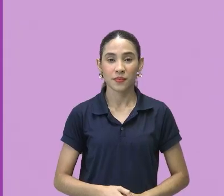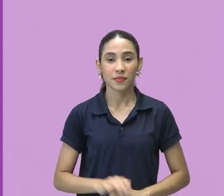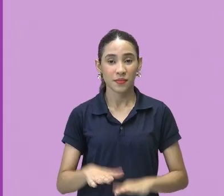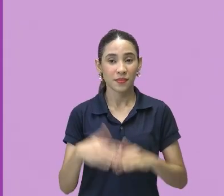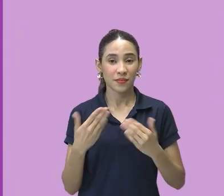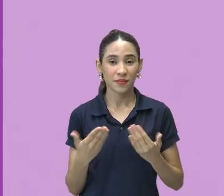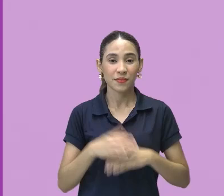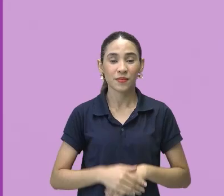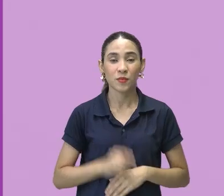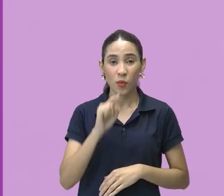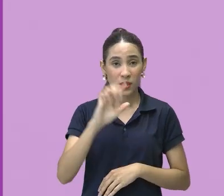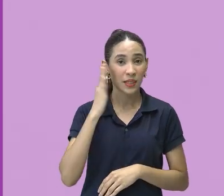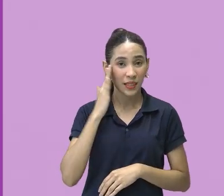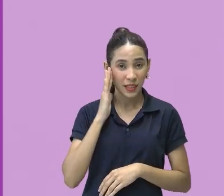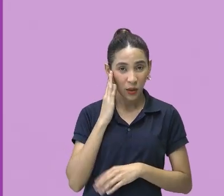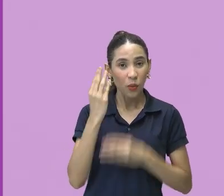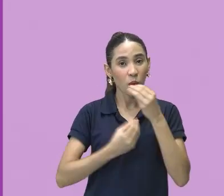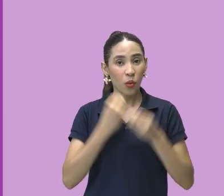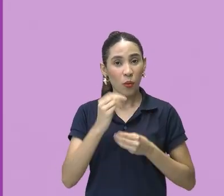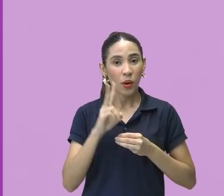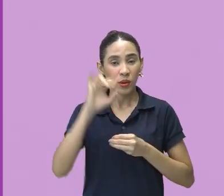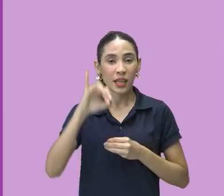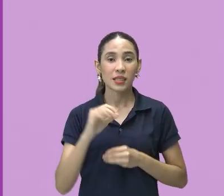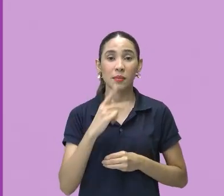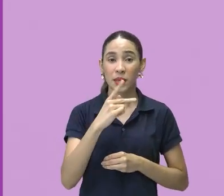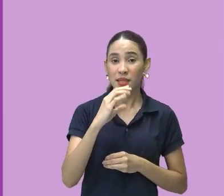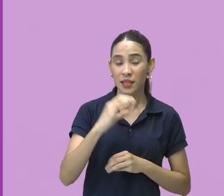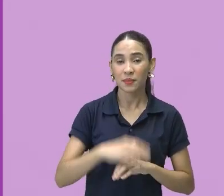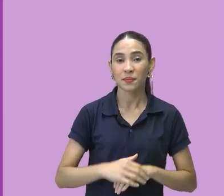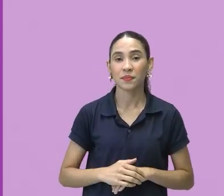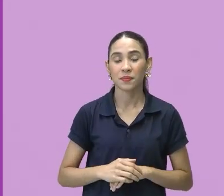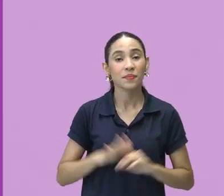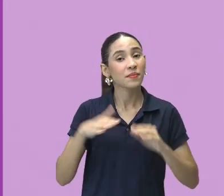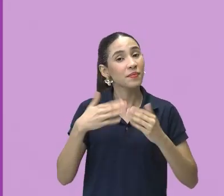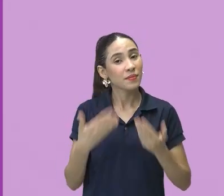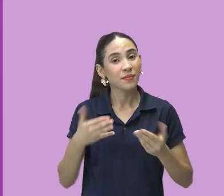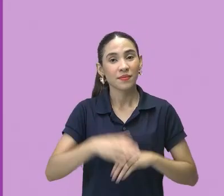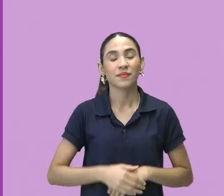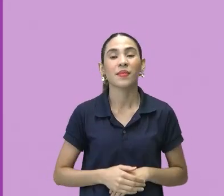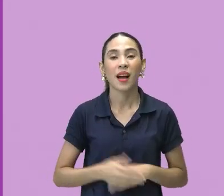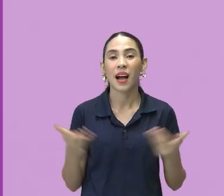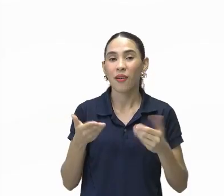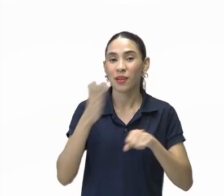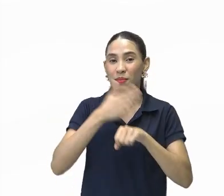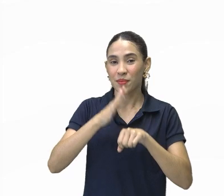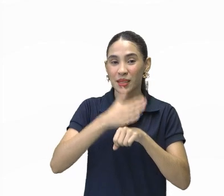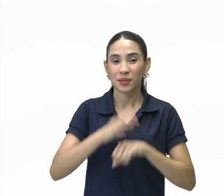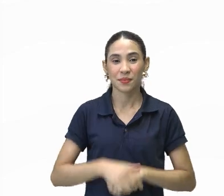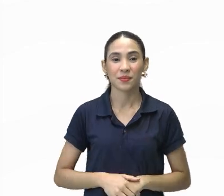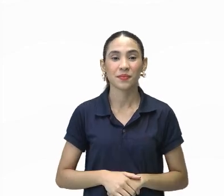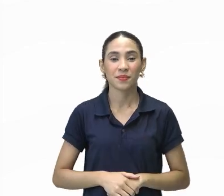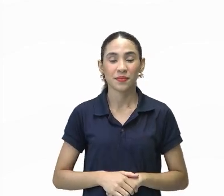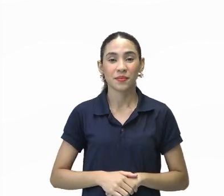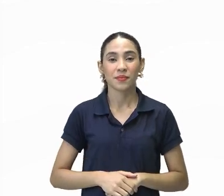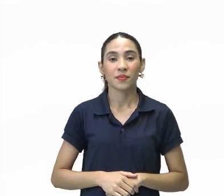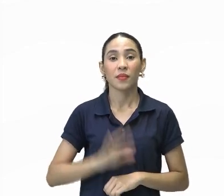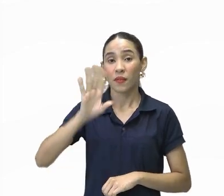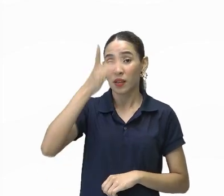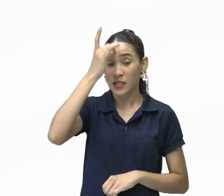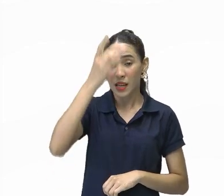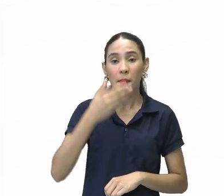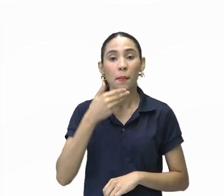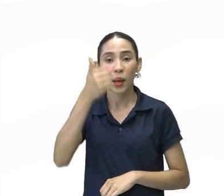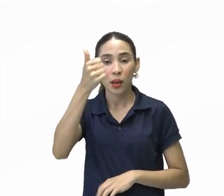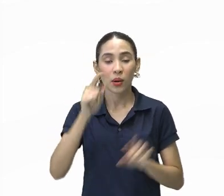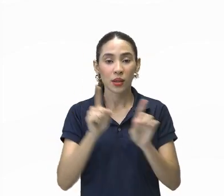E aí, pessoal, deu para entender como é que funciona a permutação circular? E, logicamente, vamos para o nosso exemplo, né? Para a gente fixar